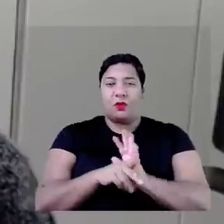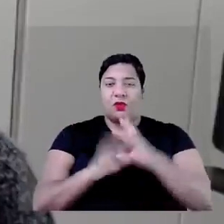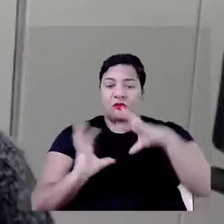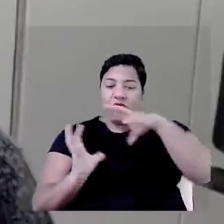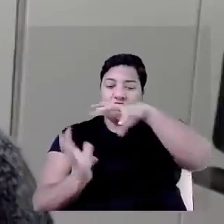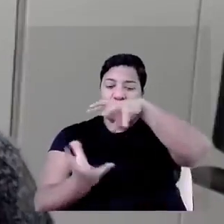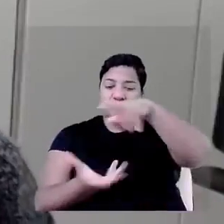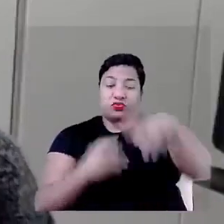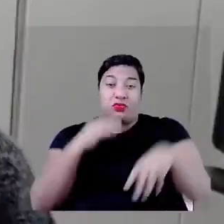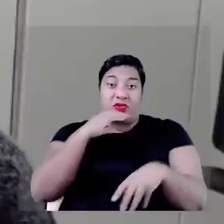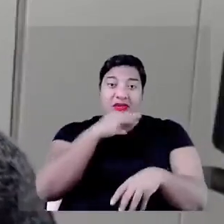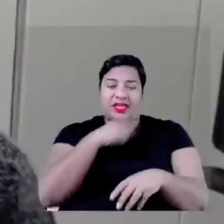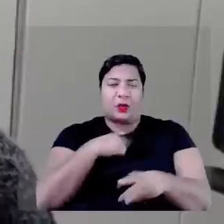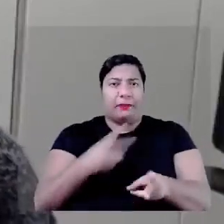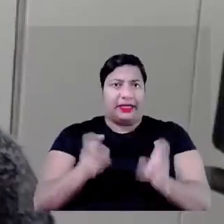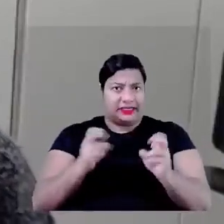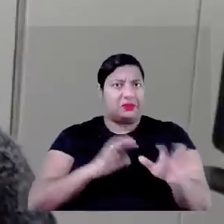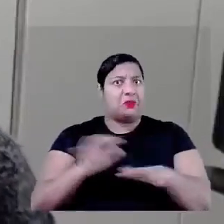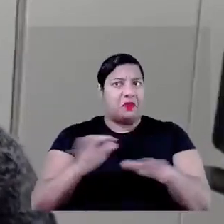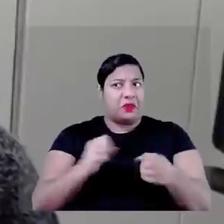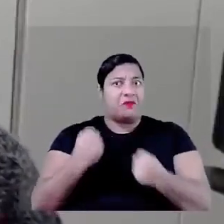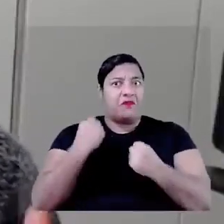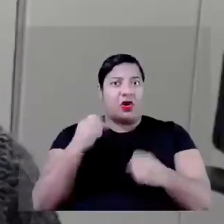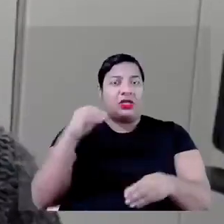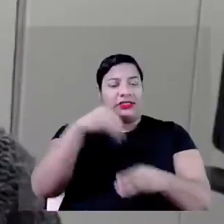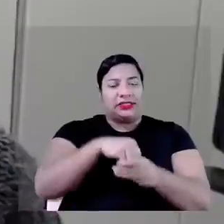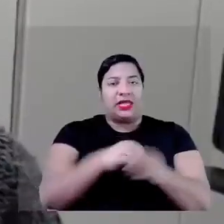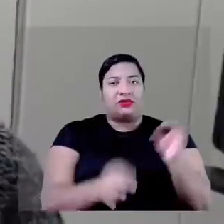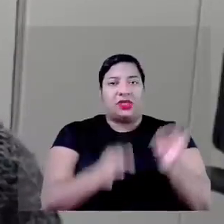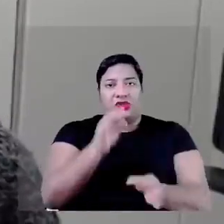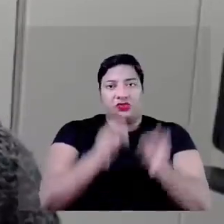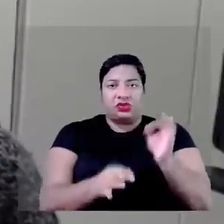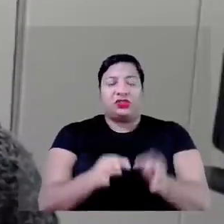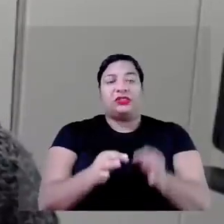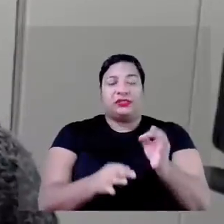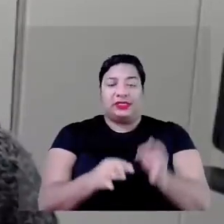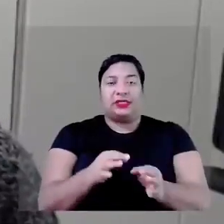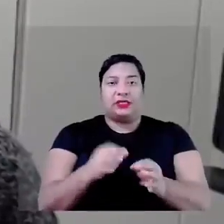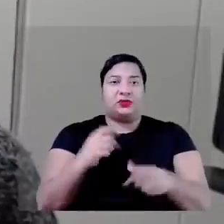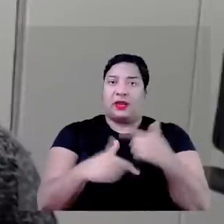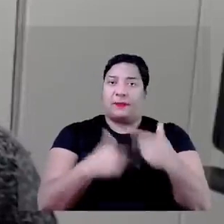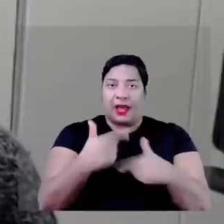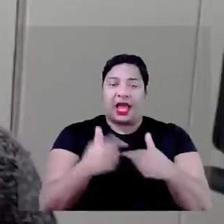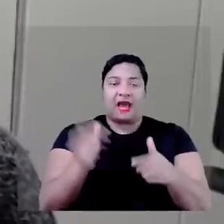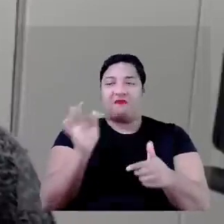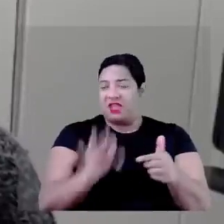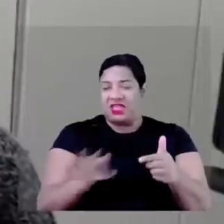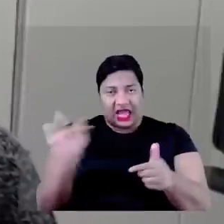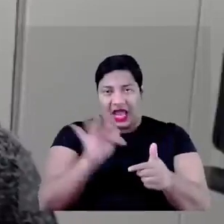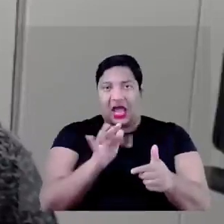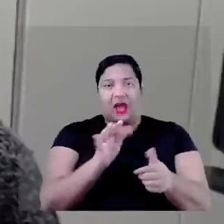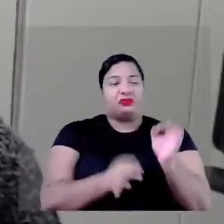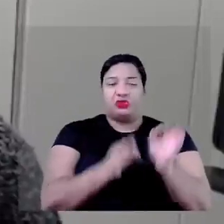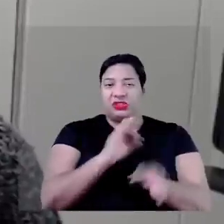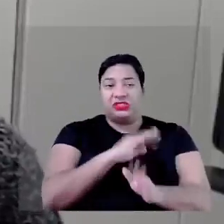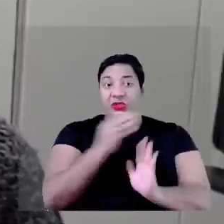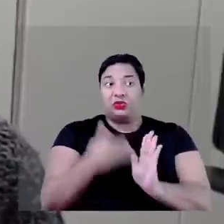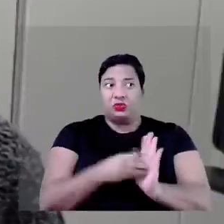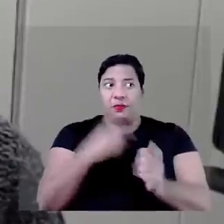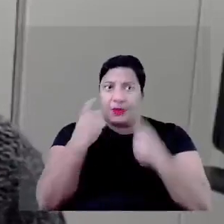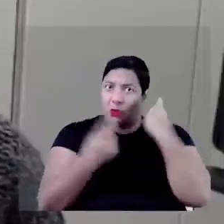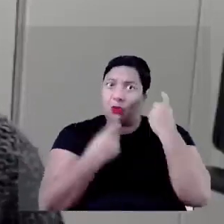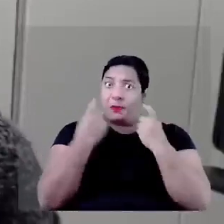dentro da Justiça Eleitoral, da Justiça do Trabalho, da Justiça Federal, enfim, no sentido de esses órgãos todos